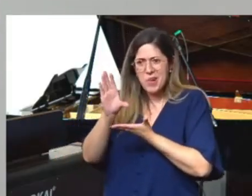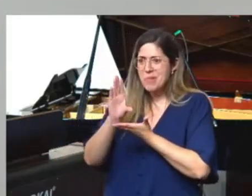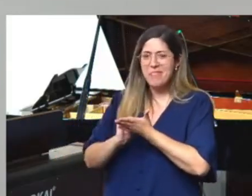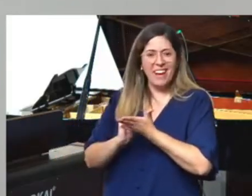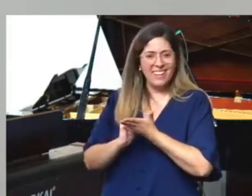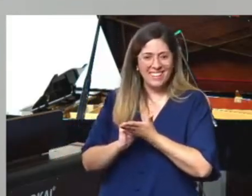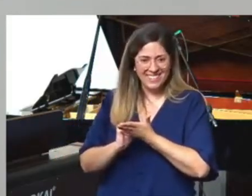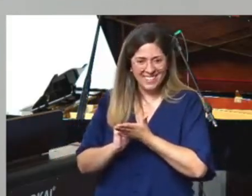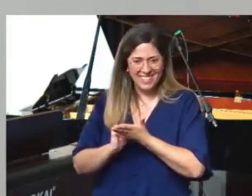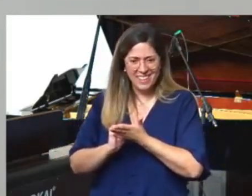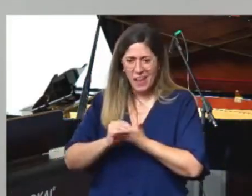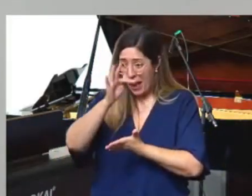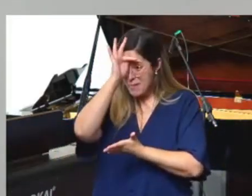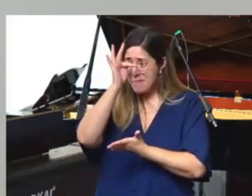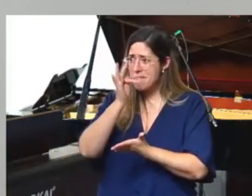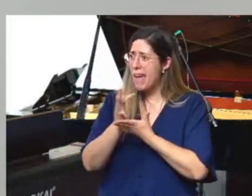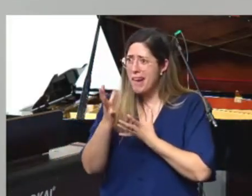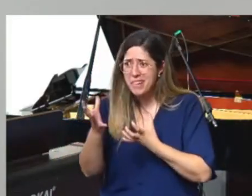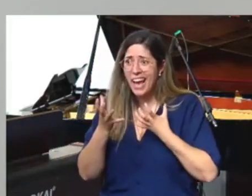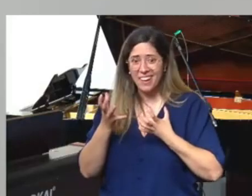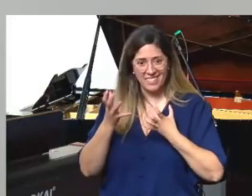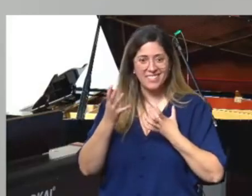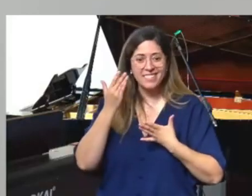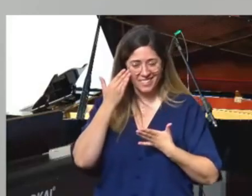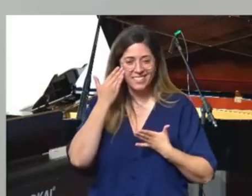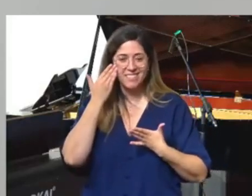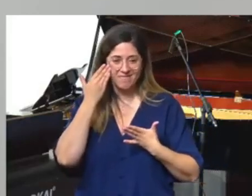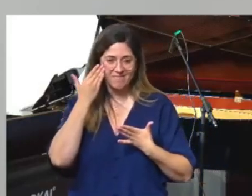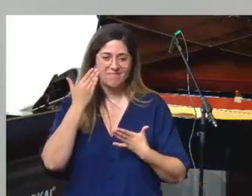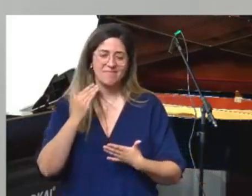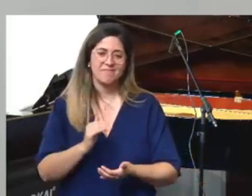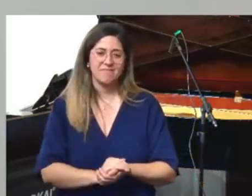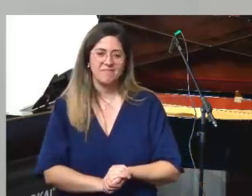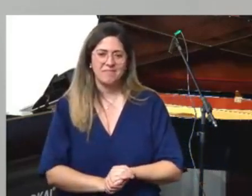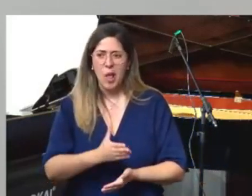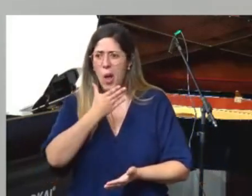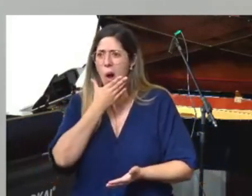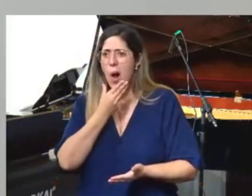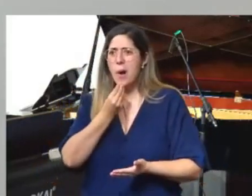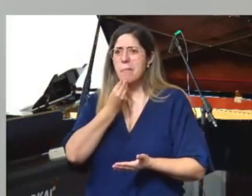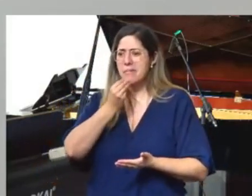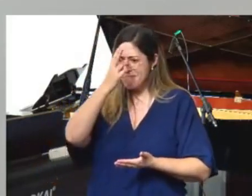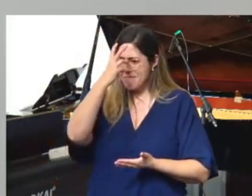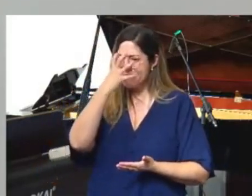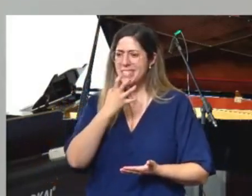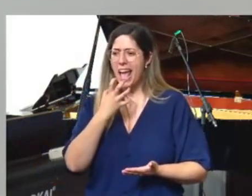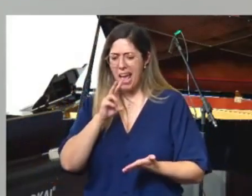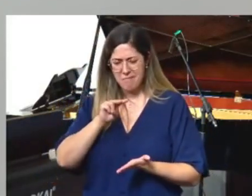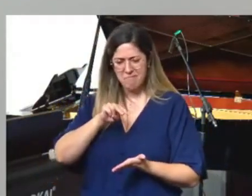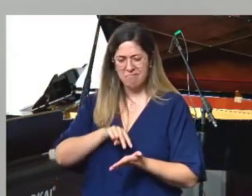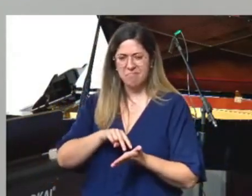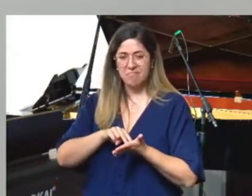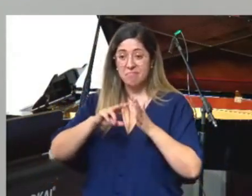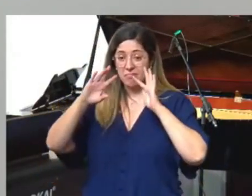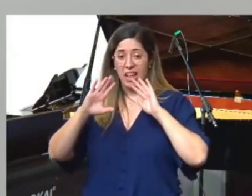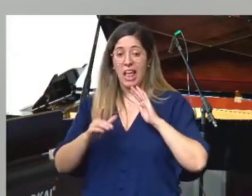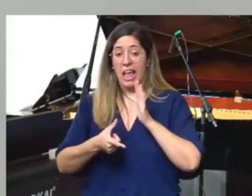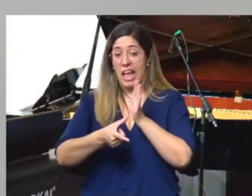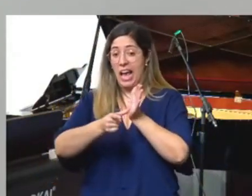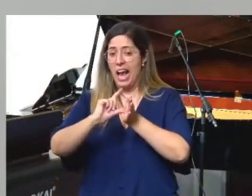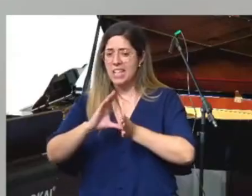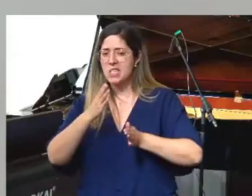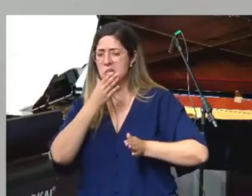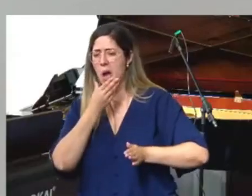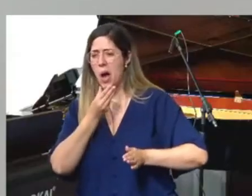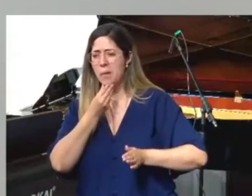dizem: eu quero isso para a minha vida. Aquele homem que era infiel,